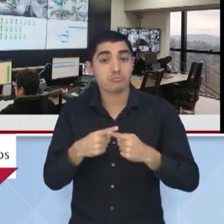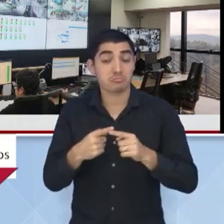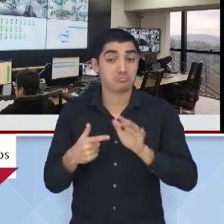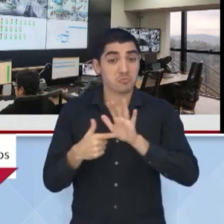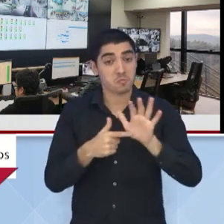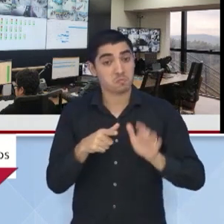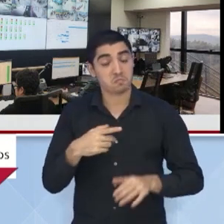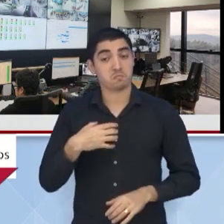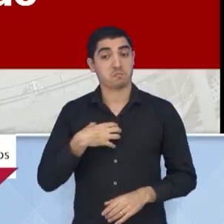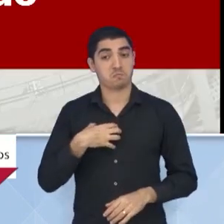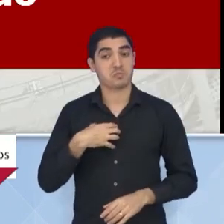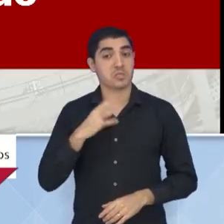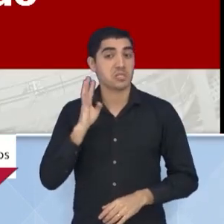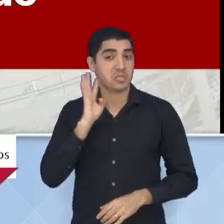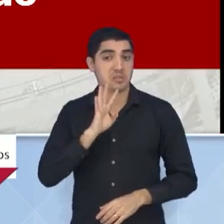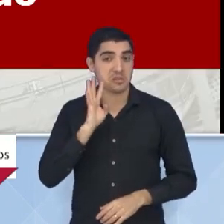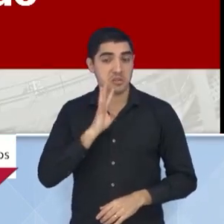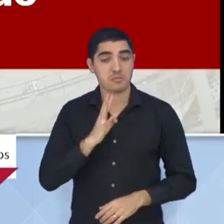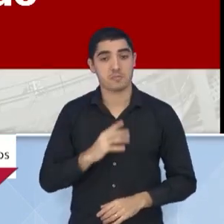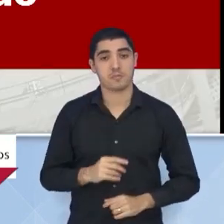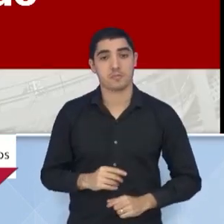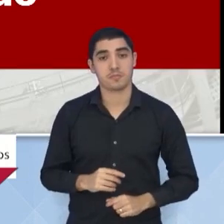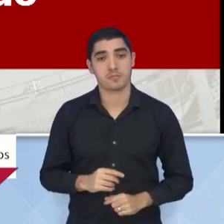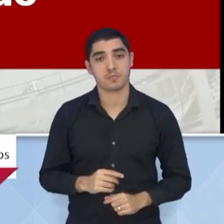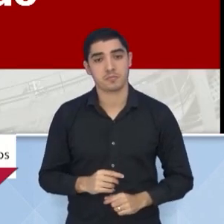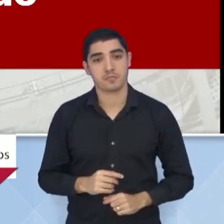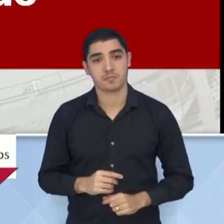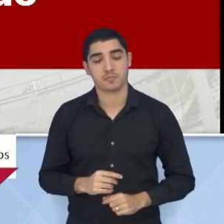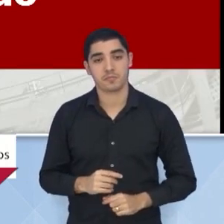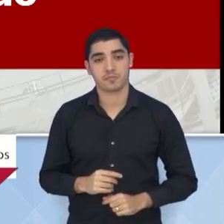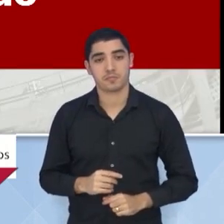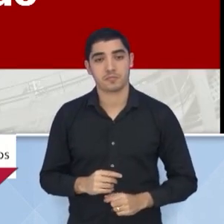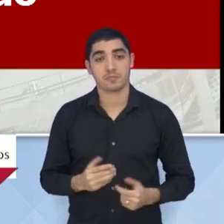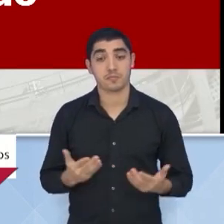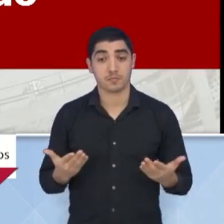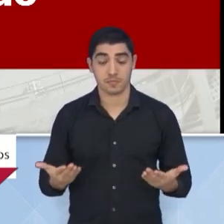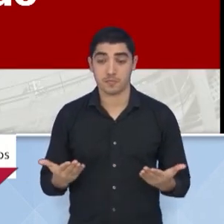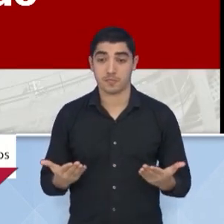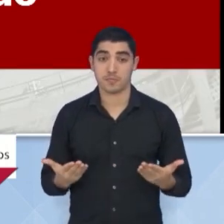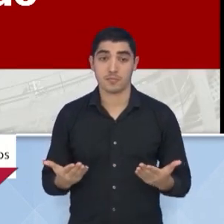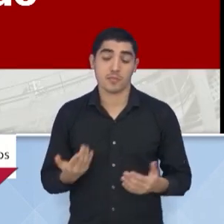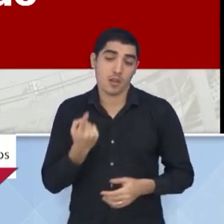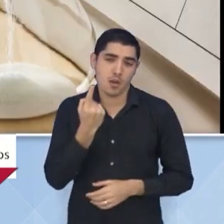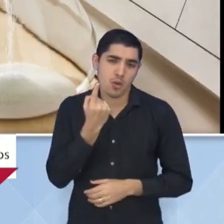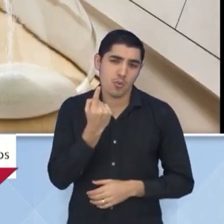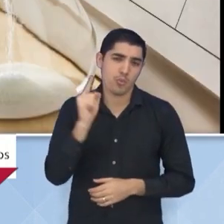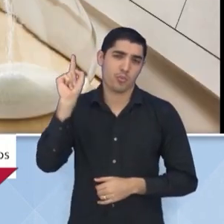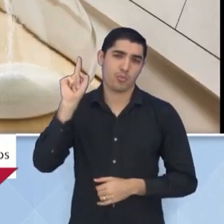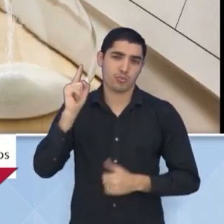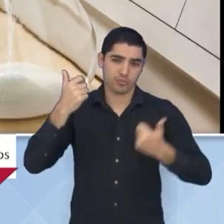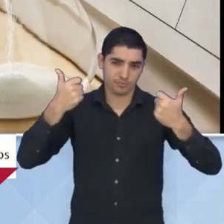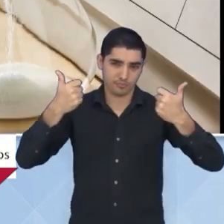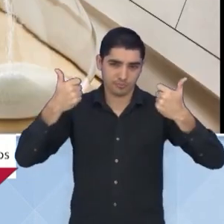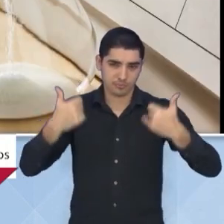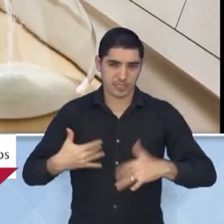caso a ser comentado bem como último